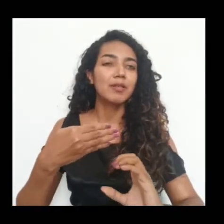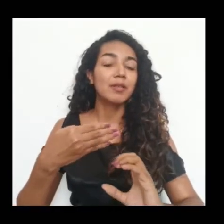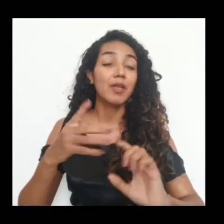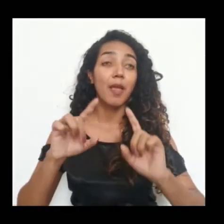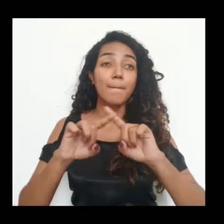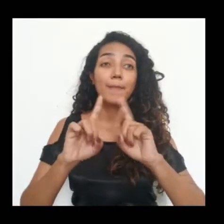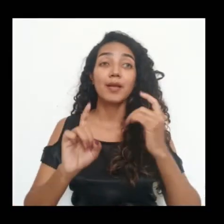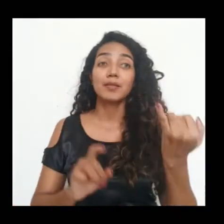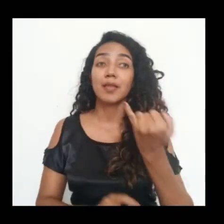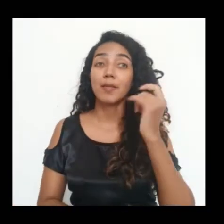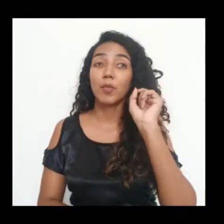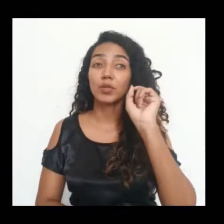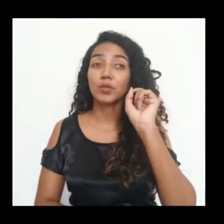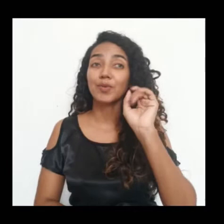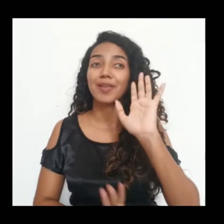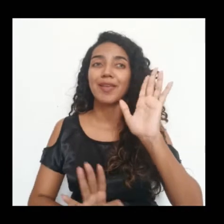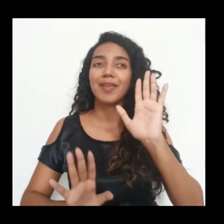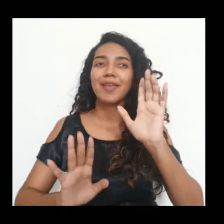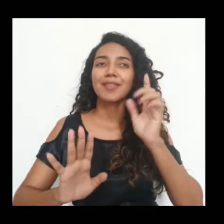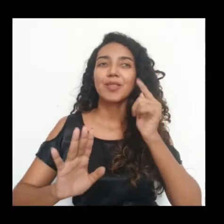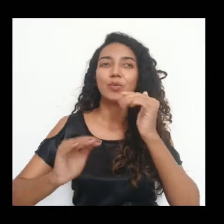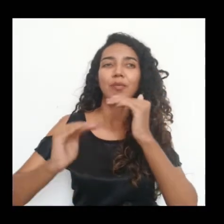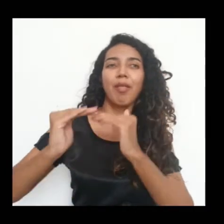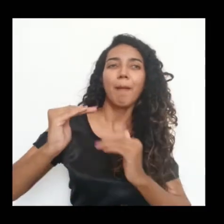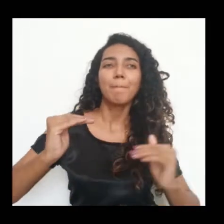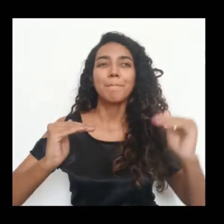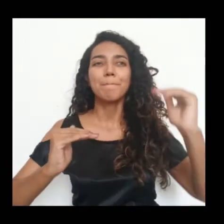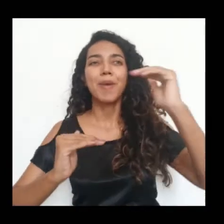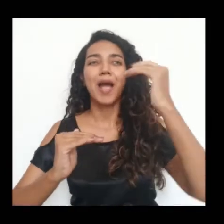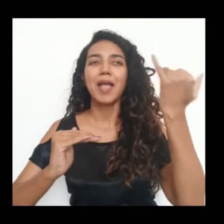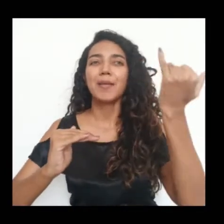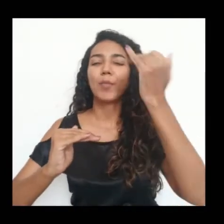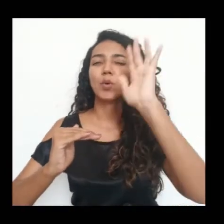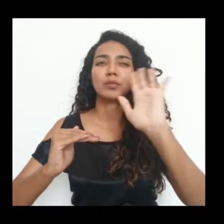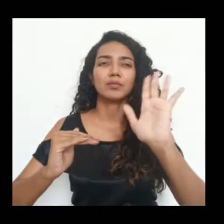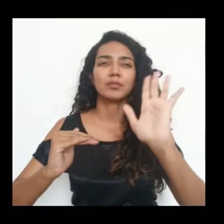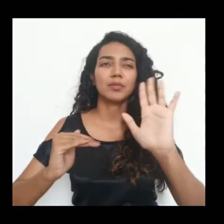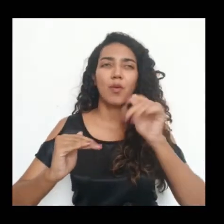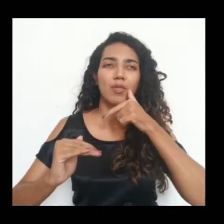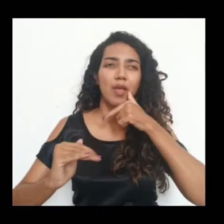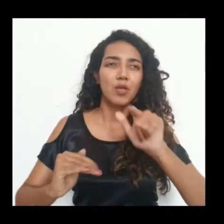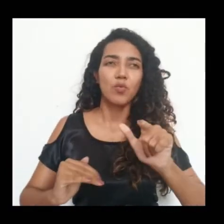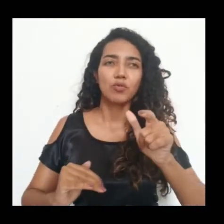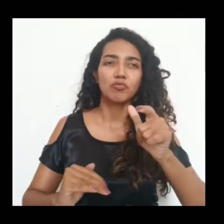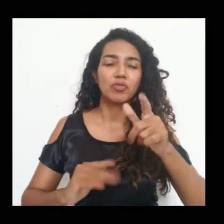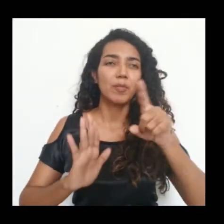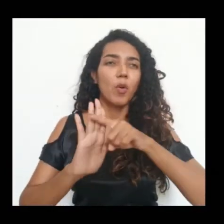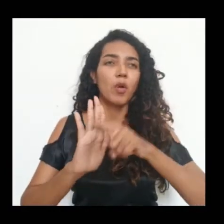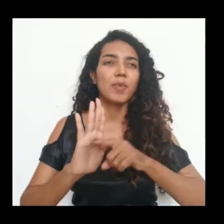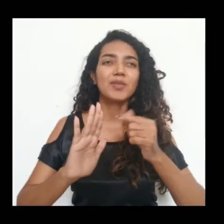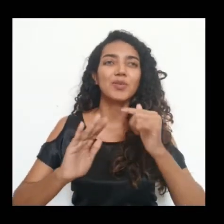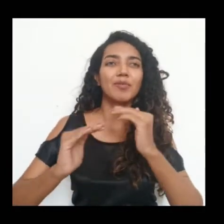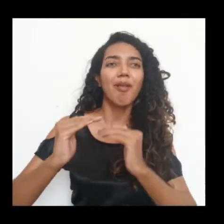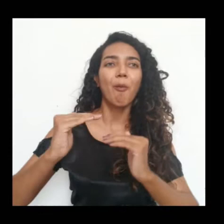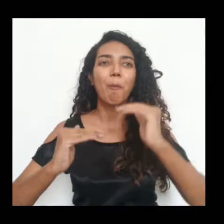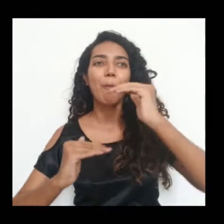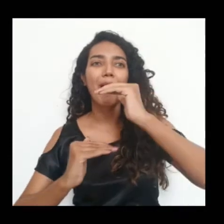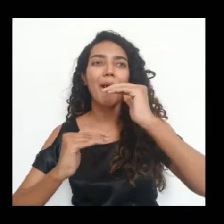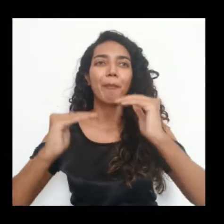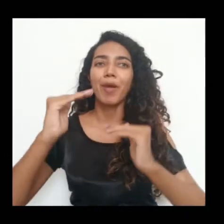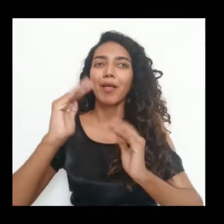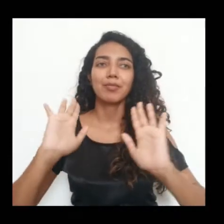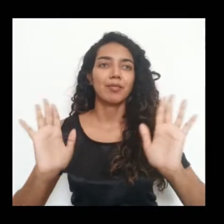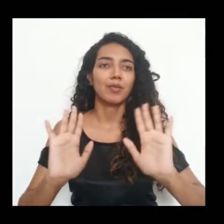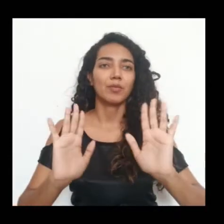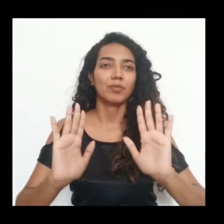hierarquia do ponto de vista prático ou do ponto de vista da linguagem de programação entre os pacotes, né?